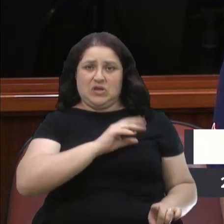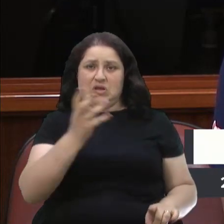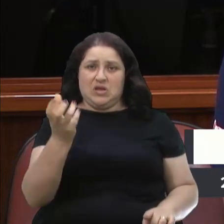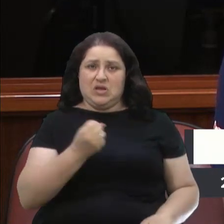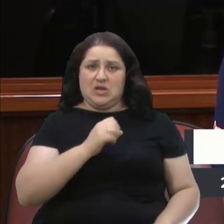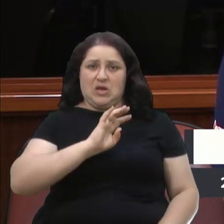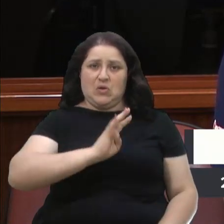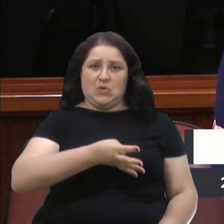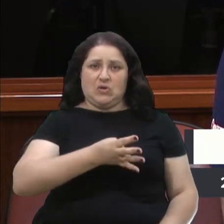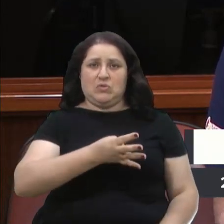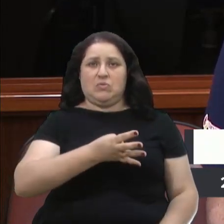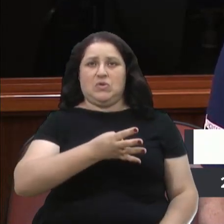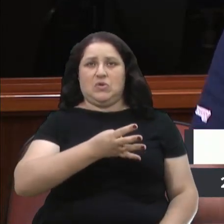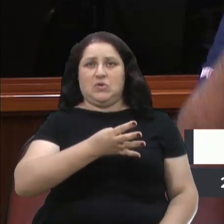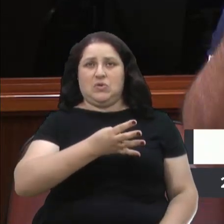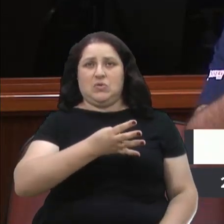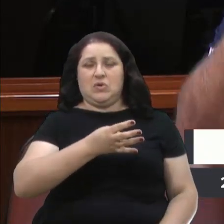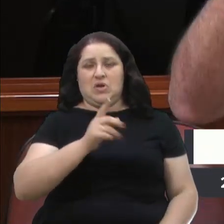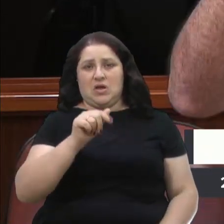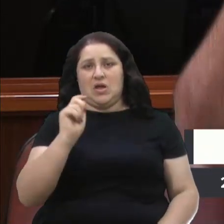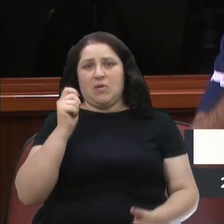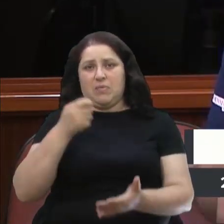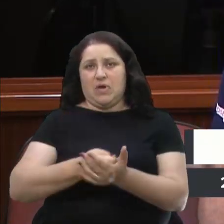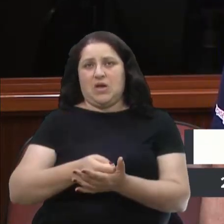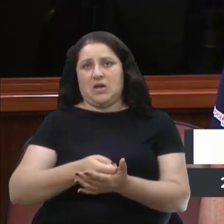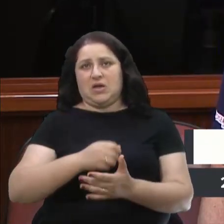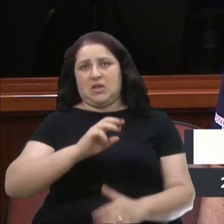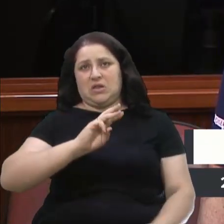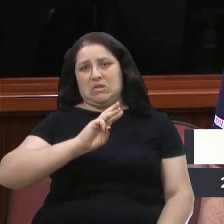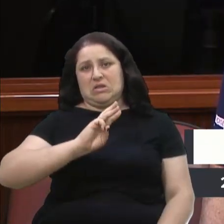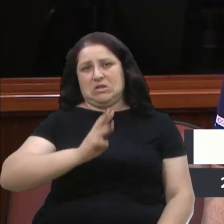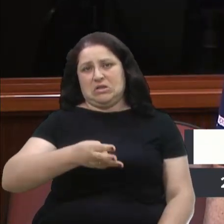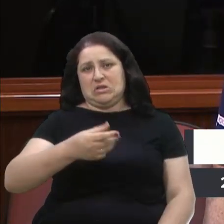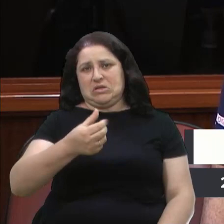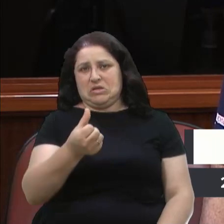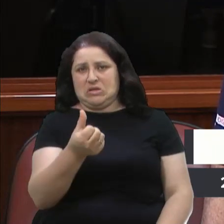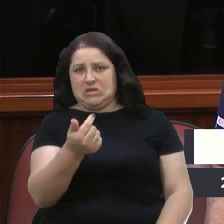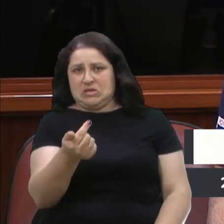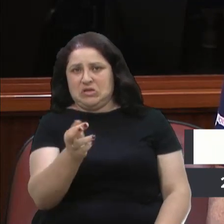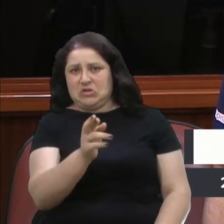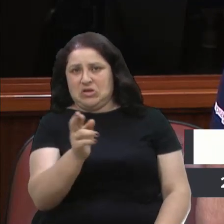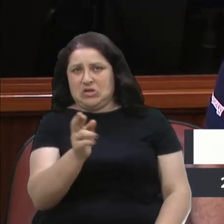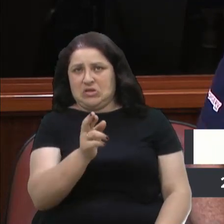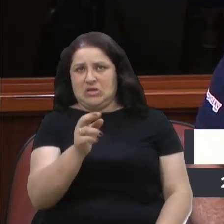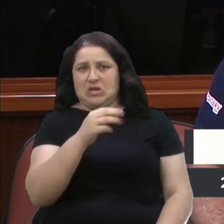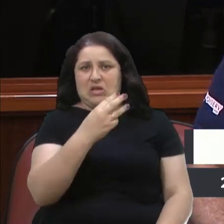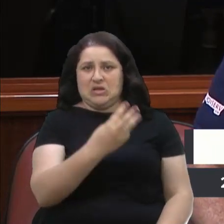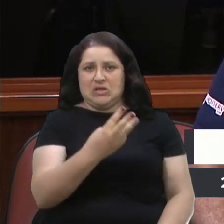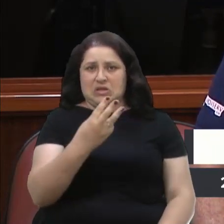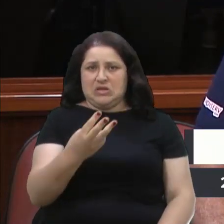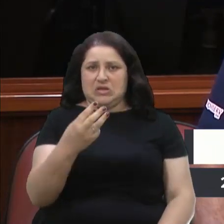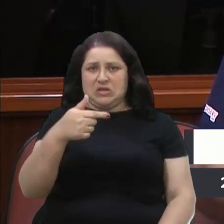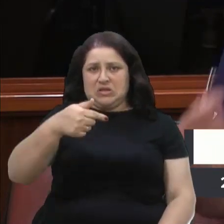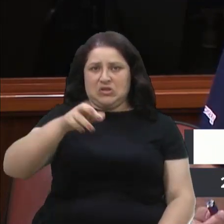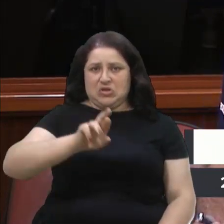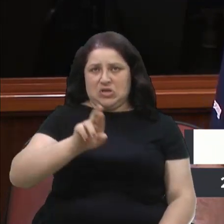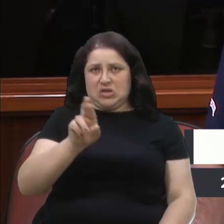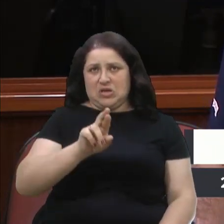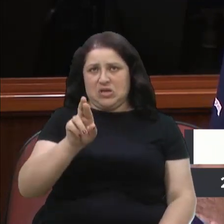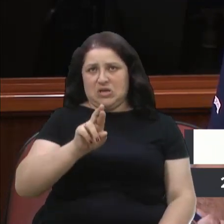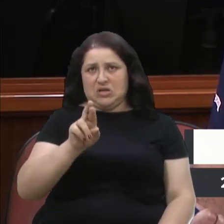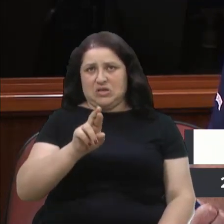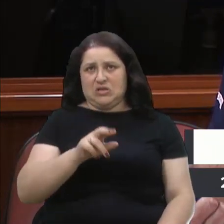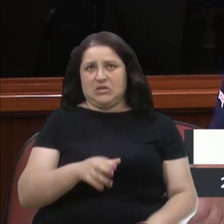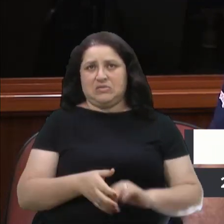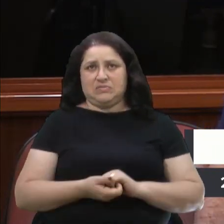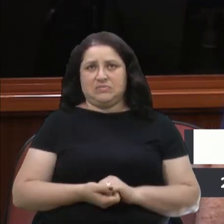R$4.500, são R$337. Só para a gente ter nítido e clarividente o número, R$337, de uma reforma que não